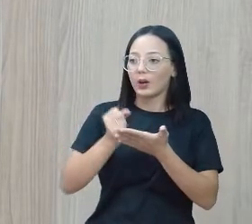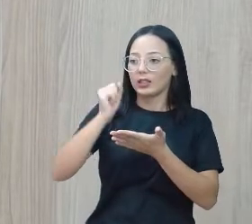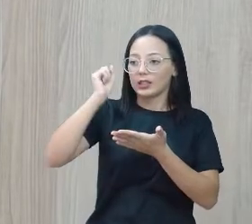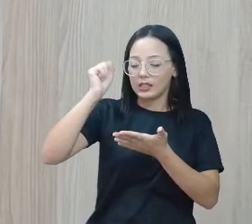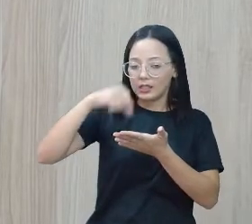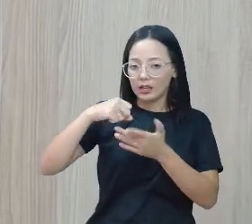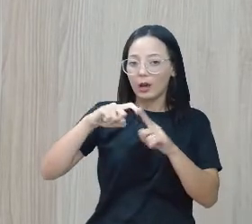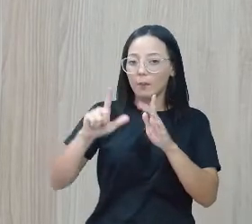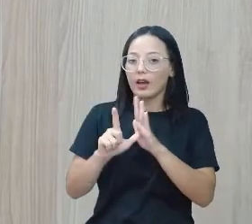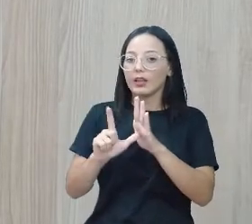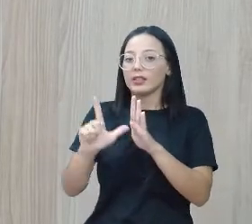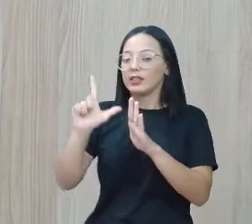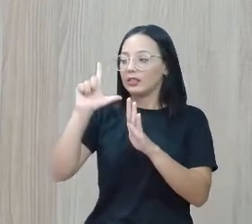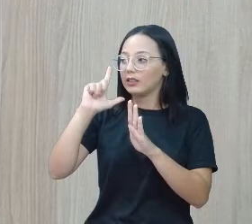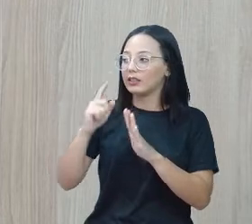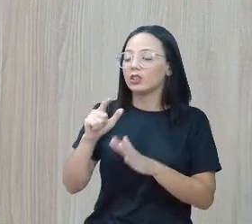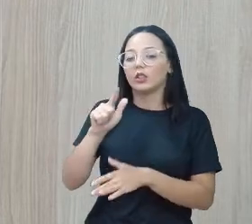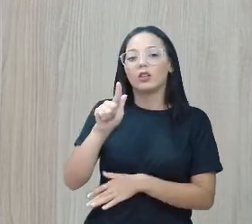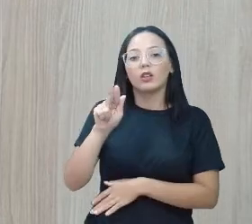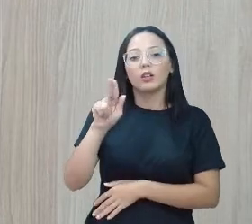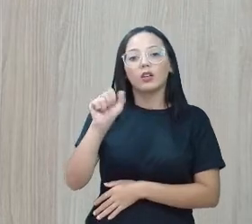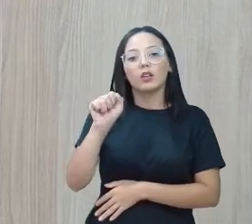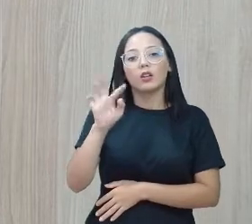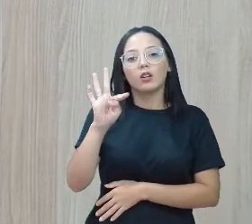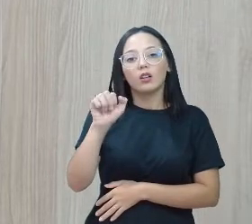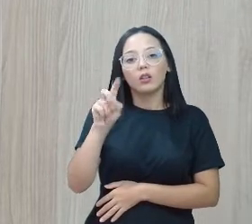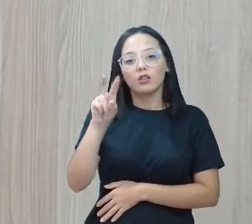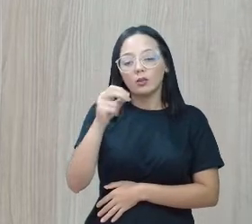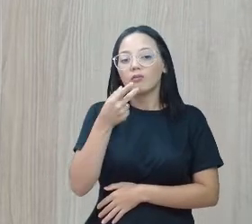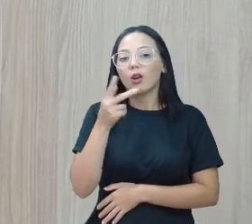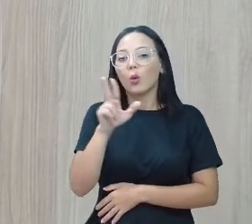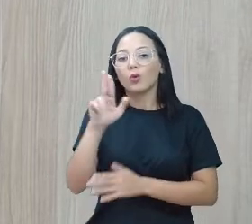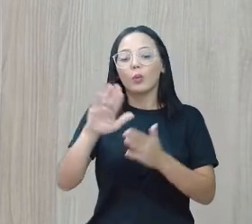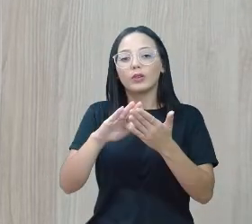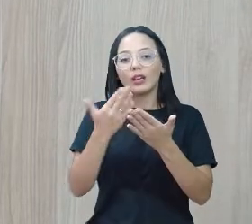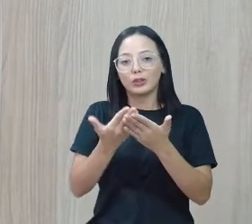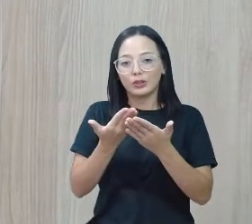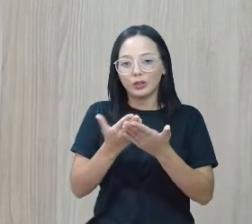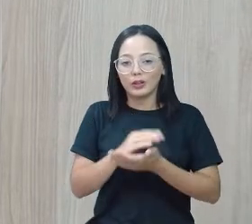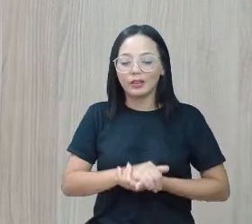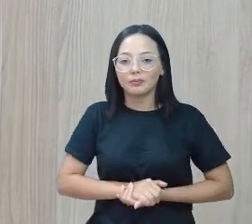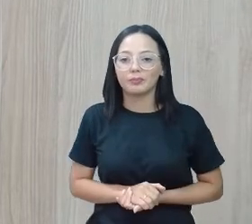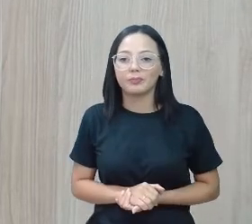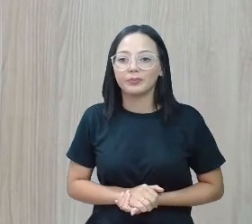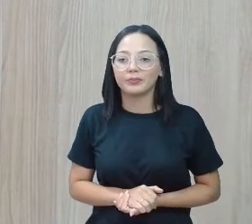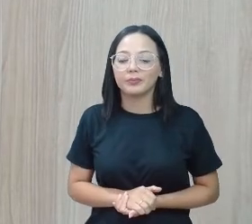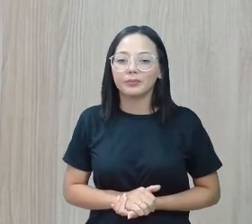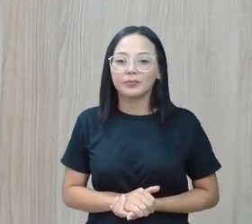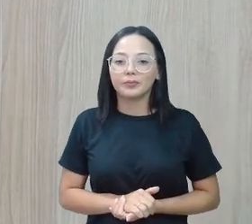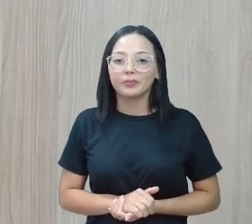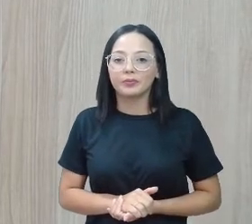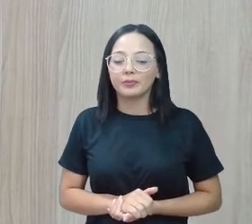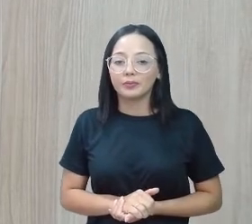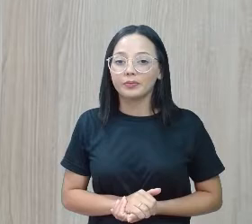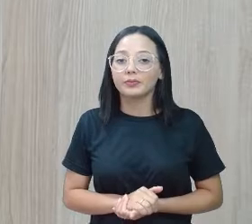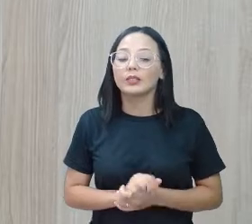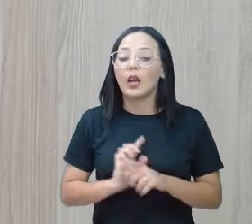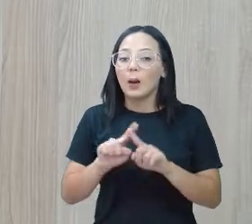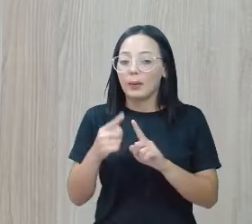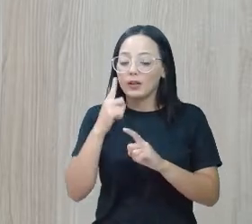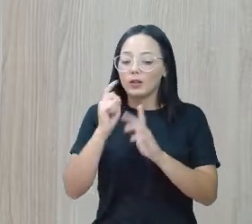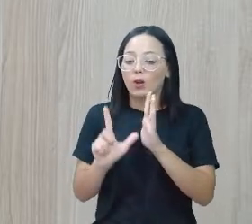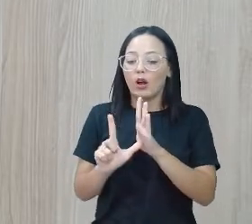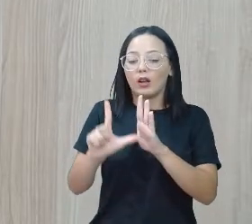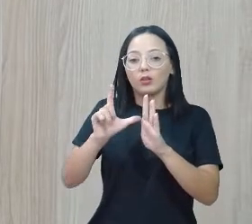Um pouco antes, Gustavo acabou de colocar a escola dele, Escola Alexandre Muniz. Um pouco mais cedo,